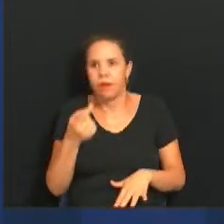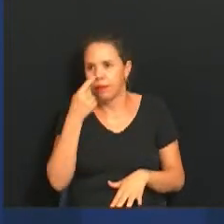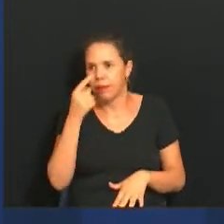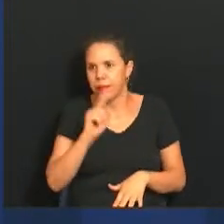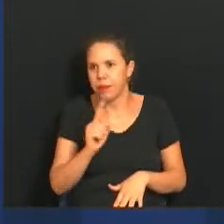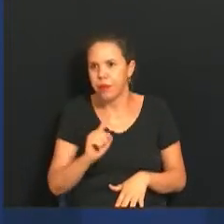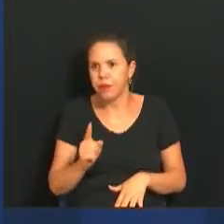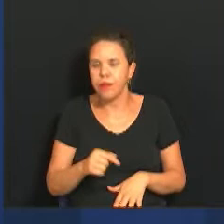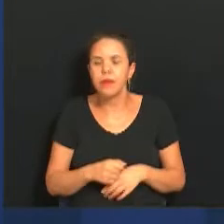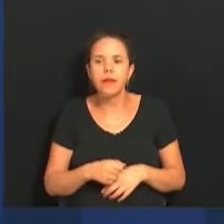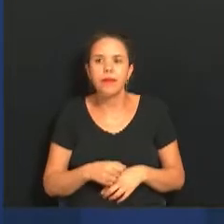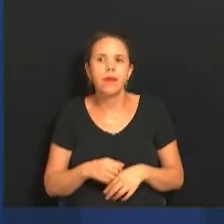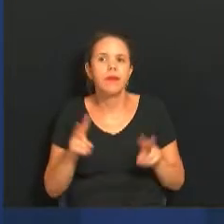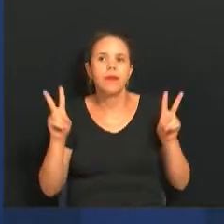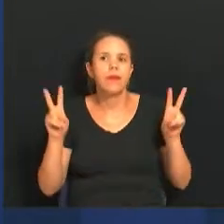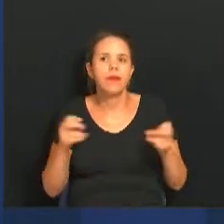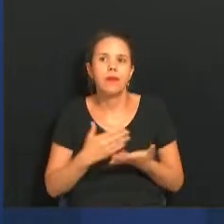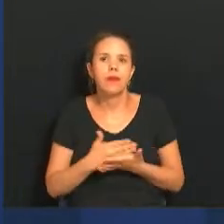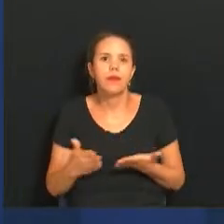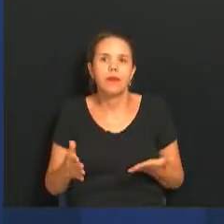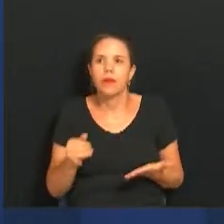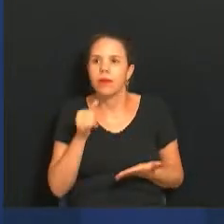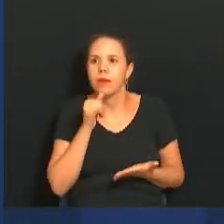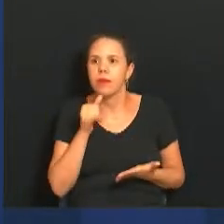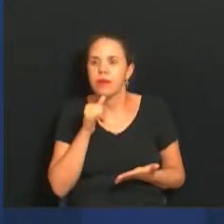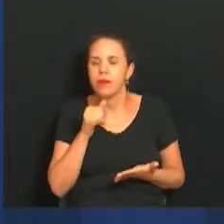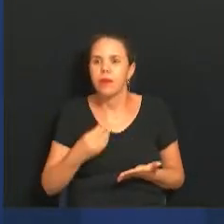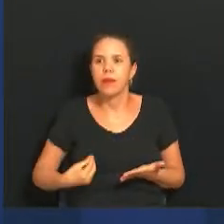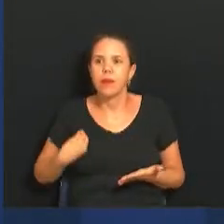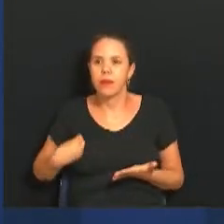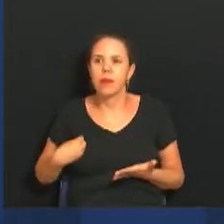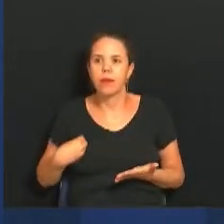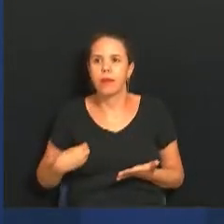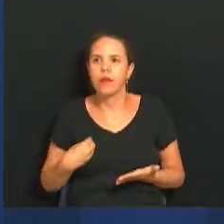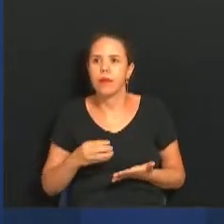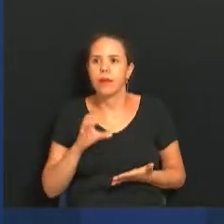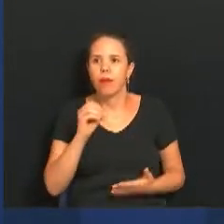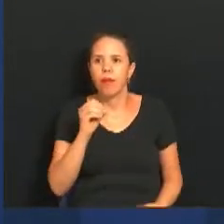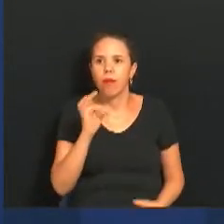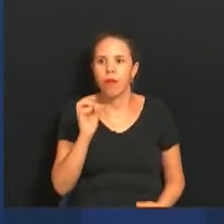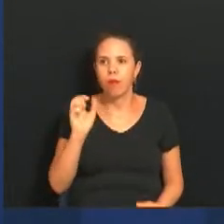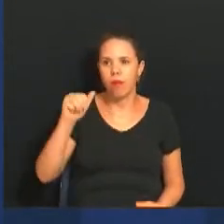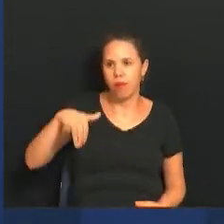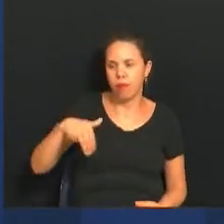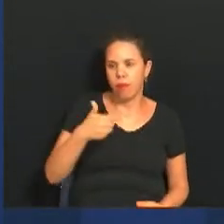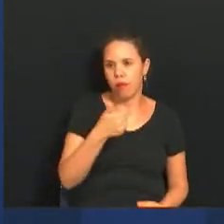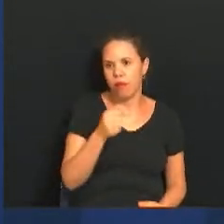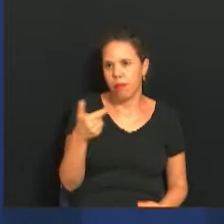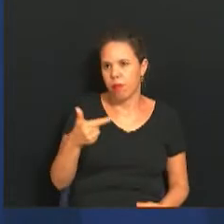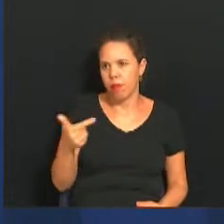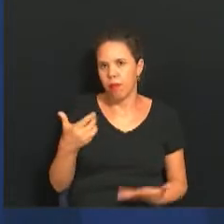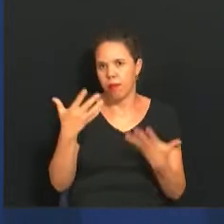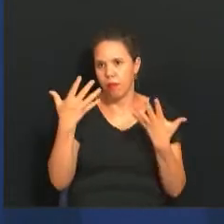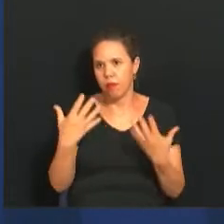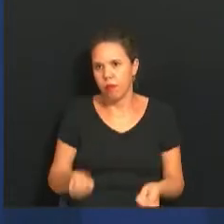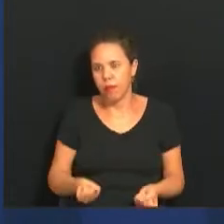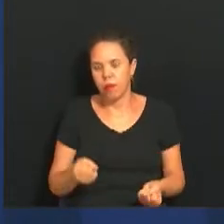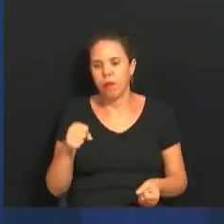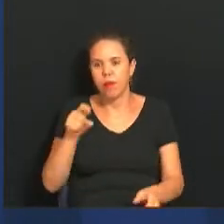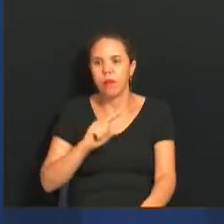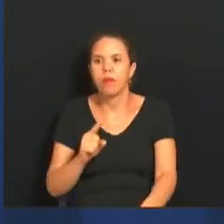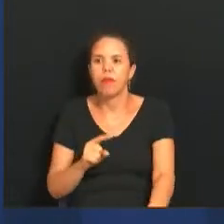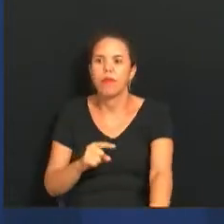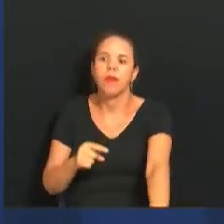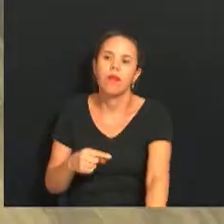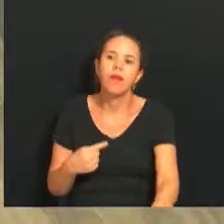enfim. É uma questão inicial. Existir a OTAN em 2022 é aceitável? Há